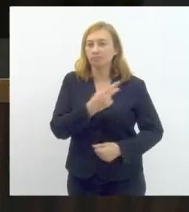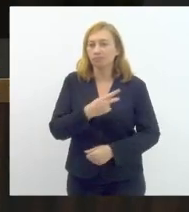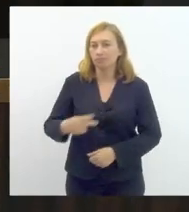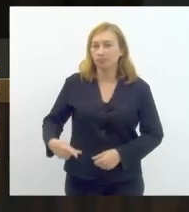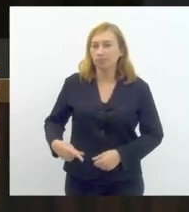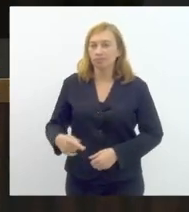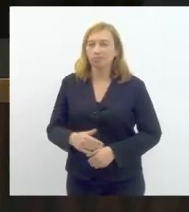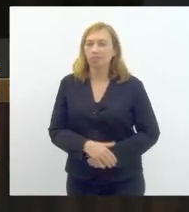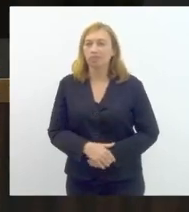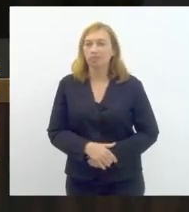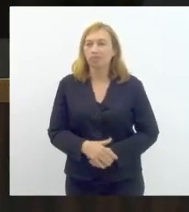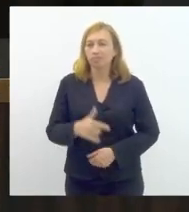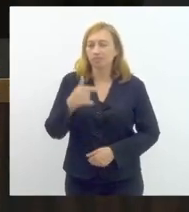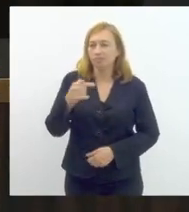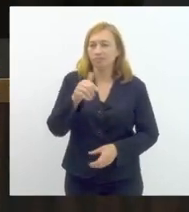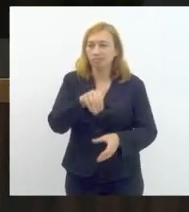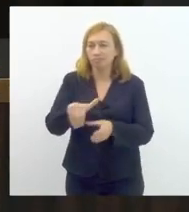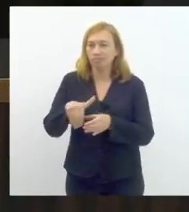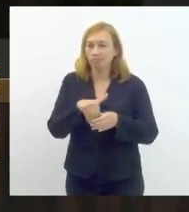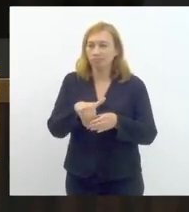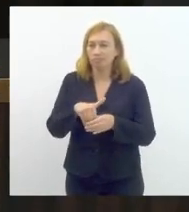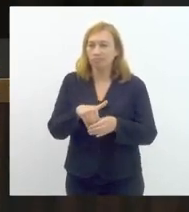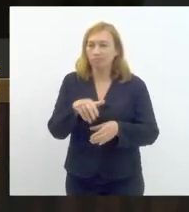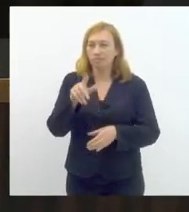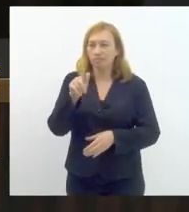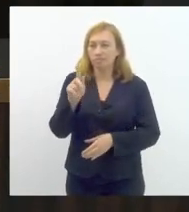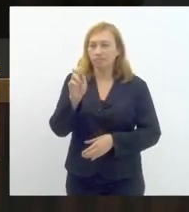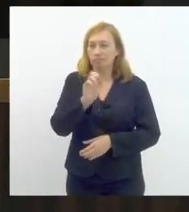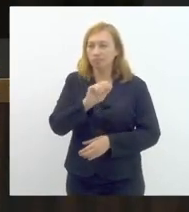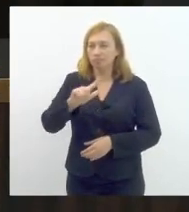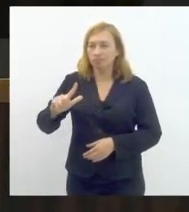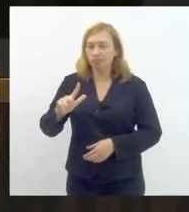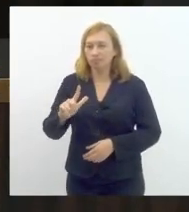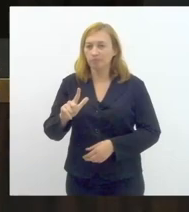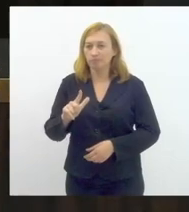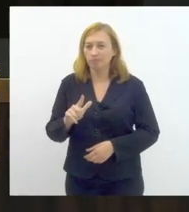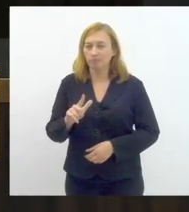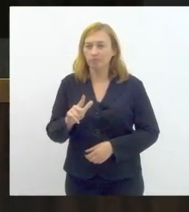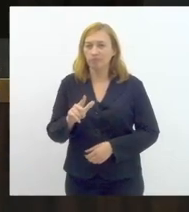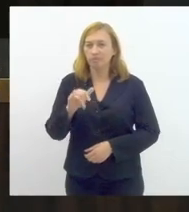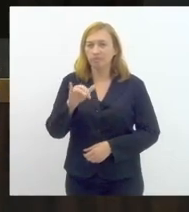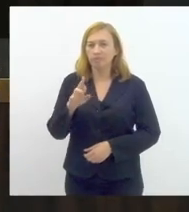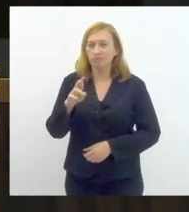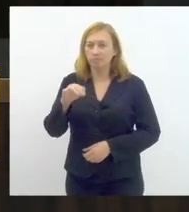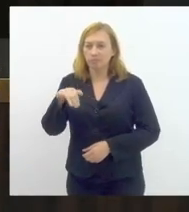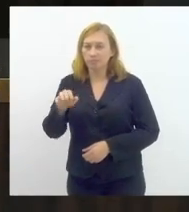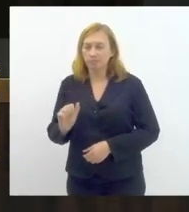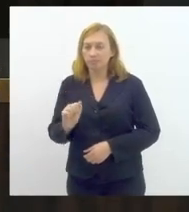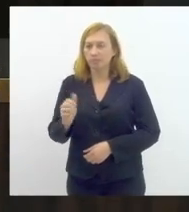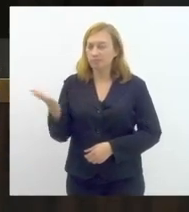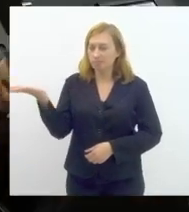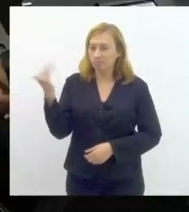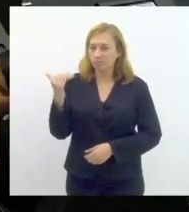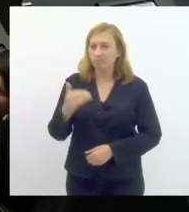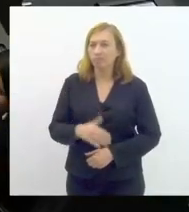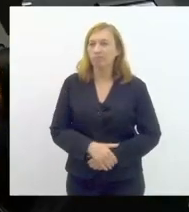com um total de 7 votos, é Gabriel Matos, de Miracema. Vem para cá,